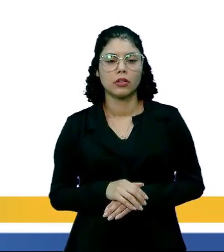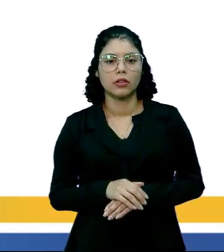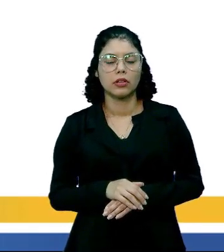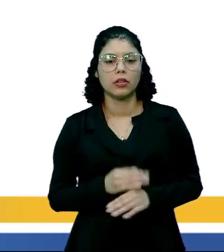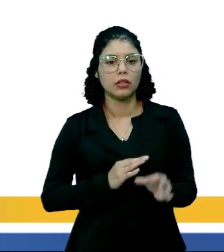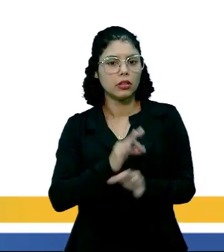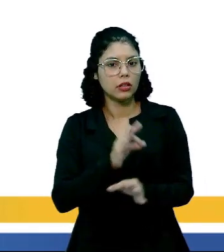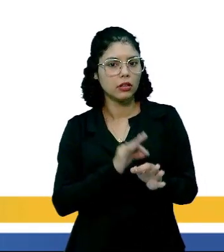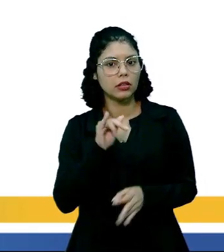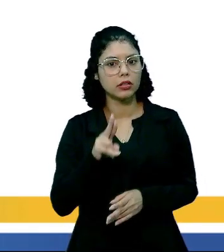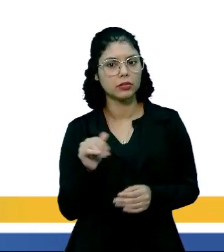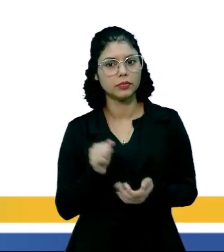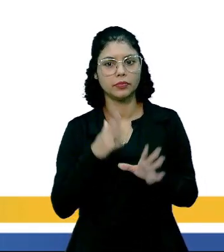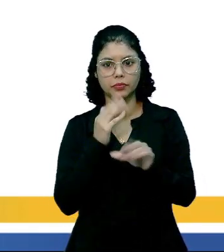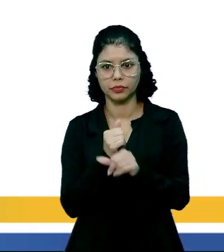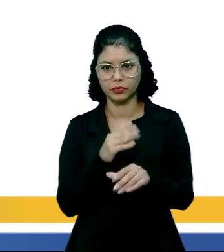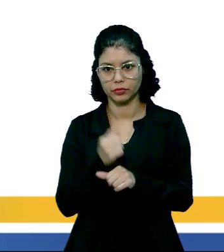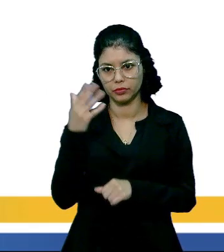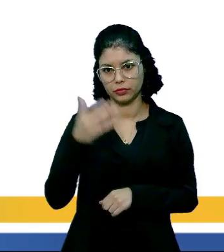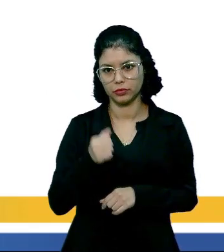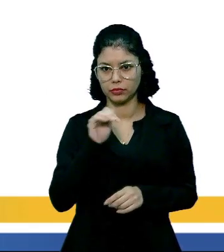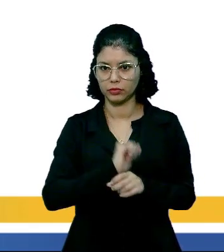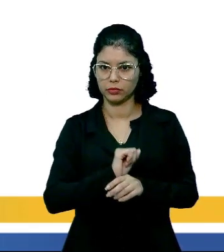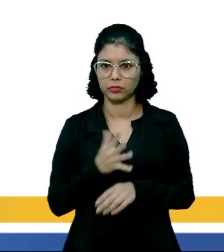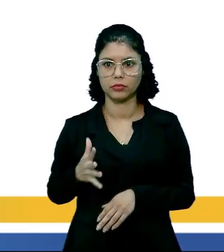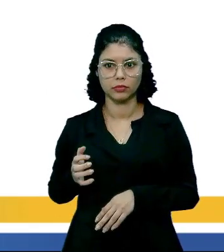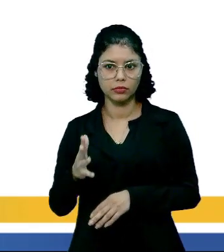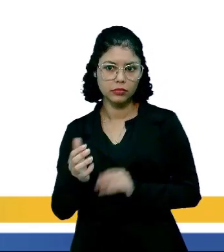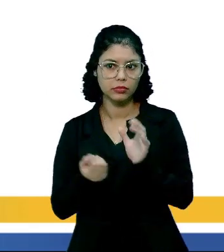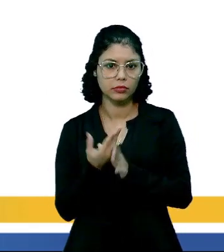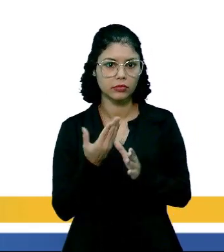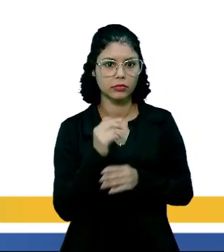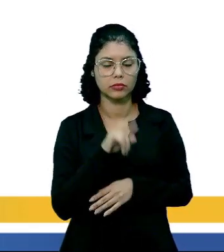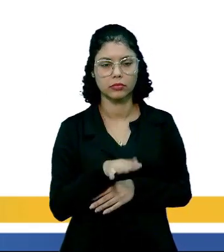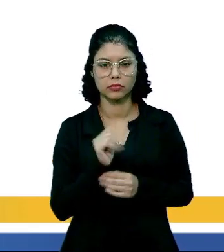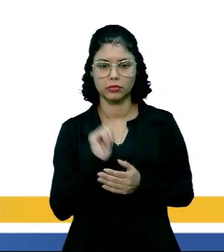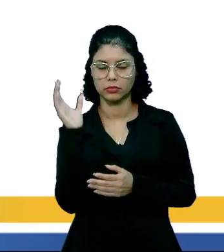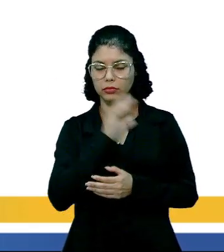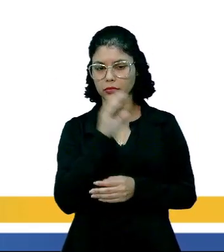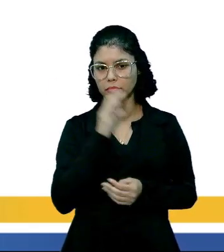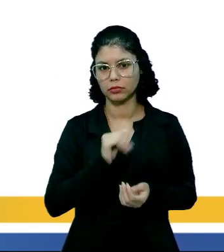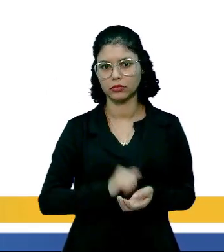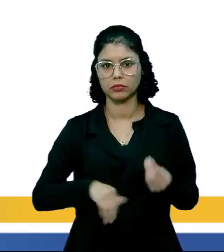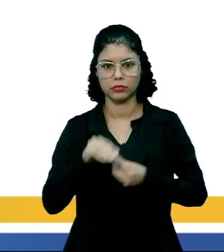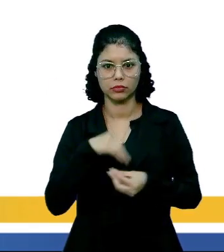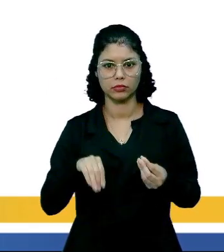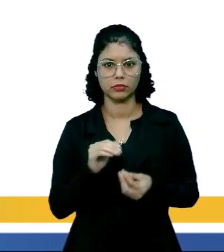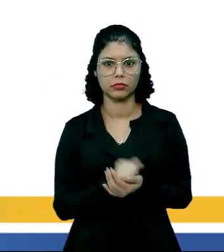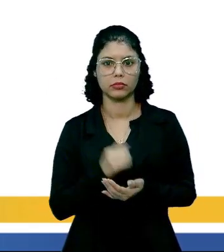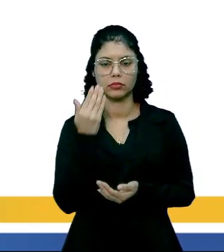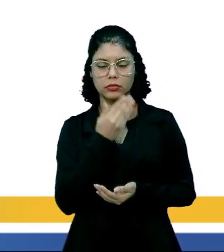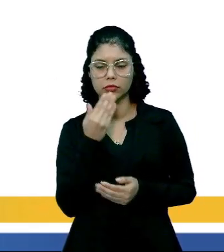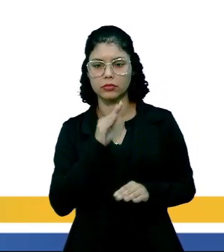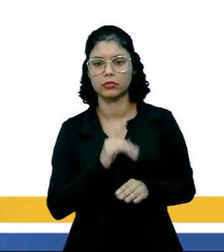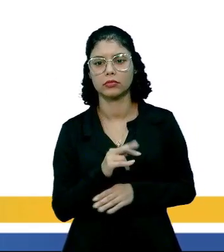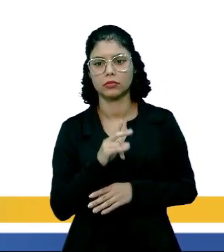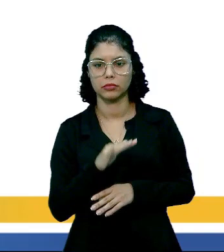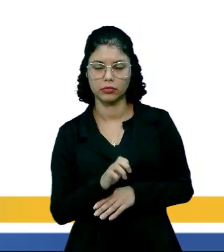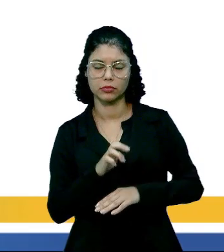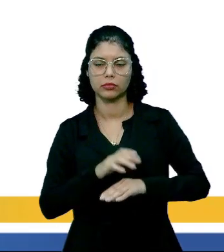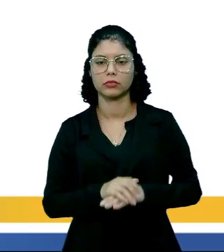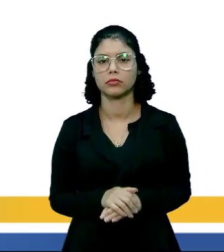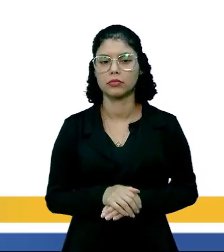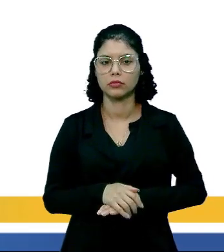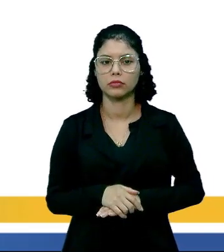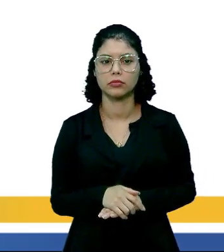na preparação de iogurtes adicionam-se ao leite bactérias produtoras de enzimas que aceleram as reações envolvendo açúcares